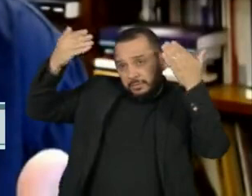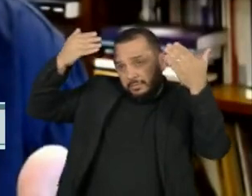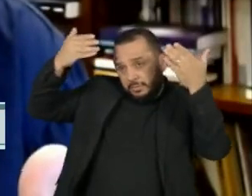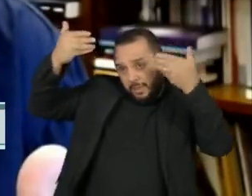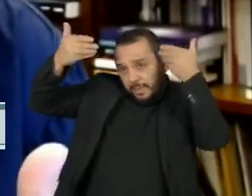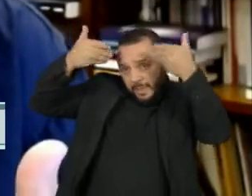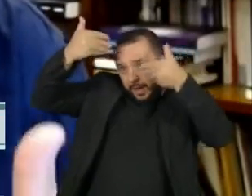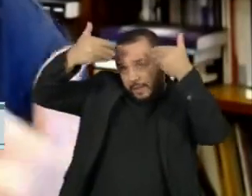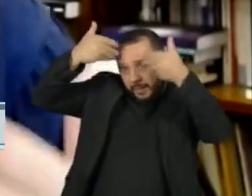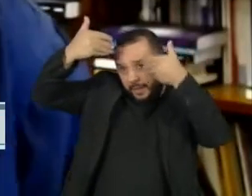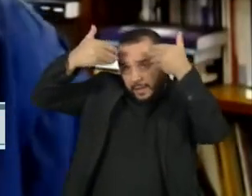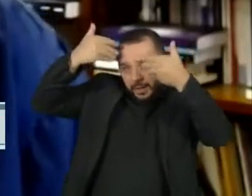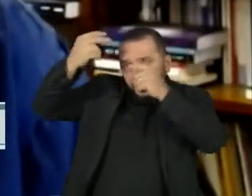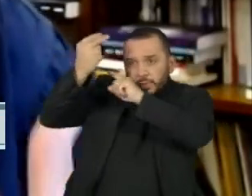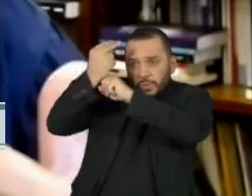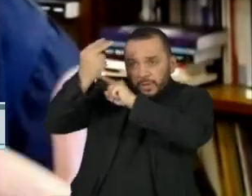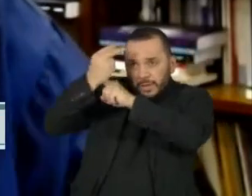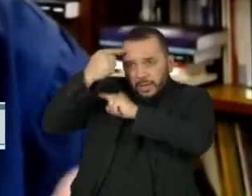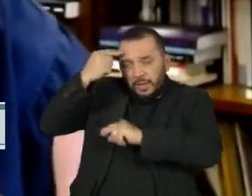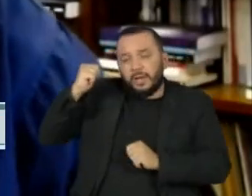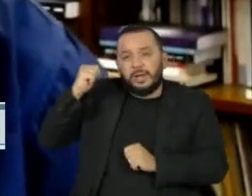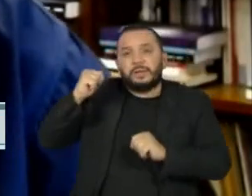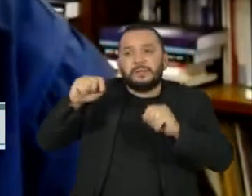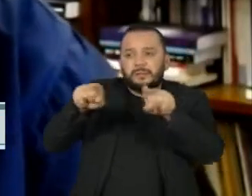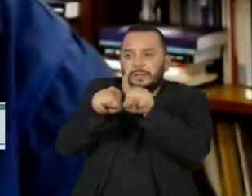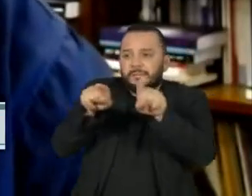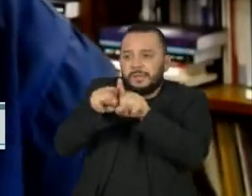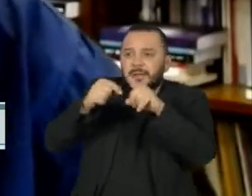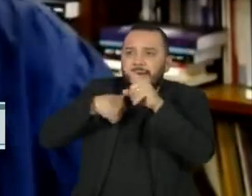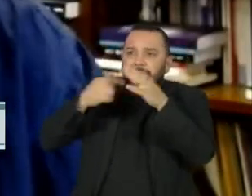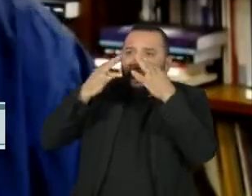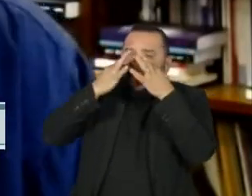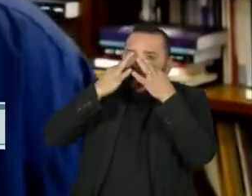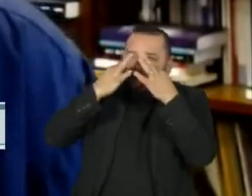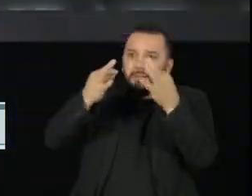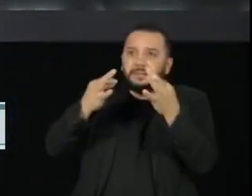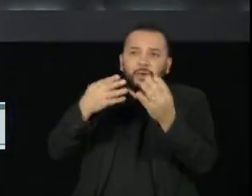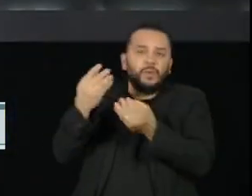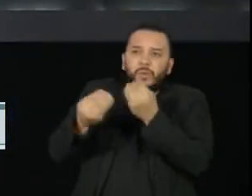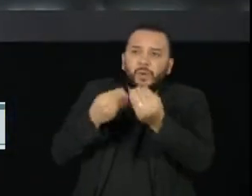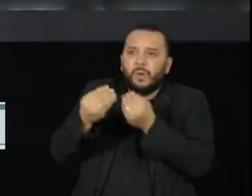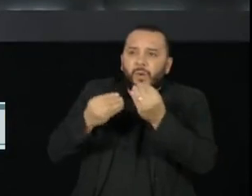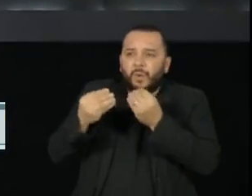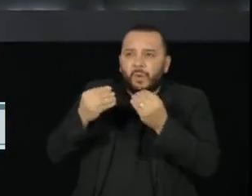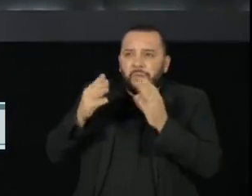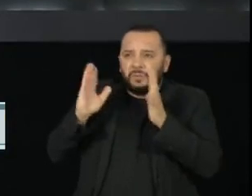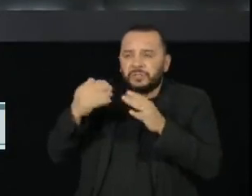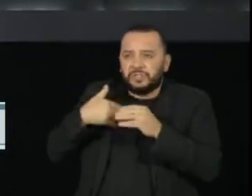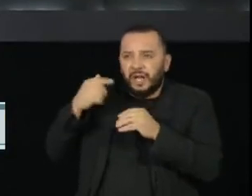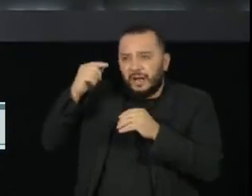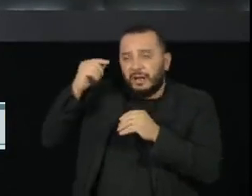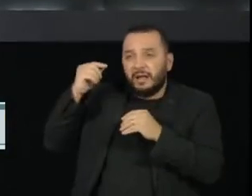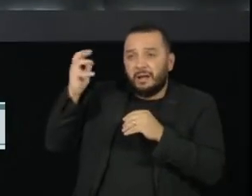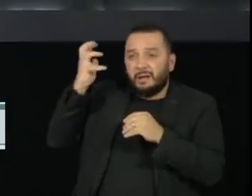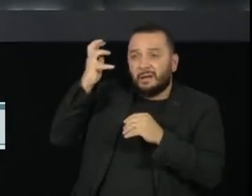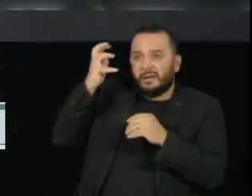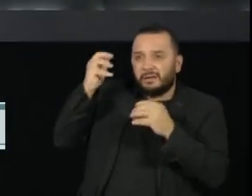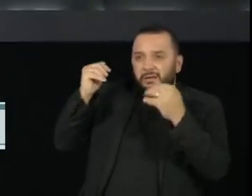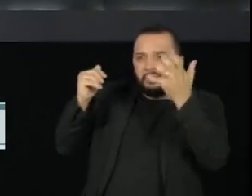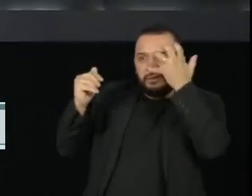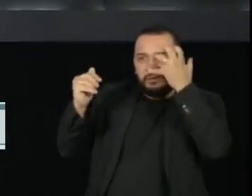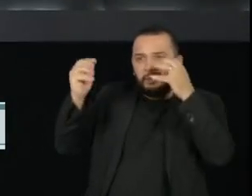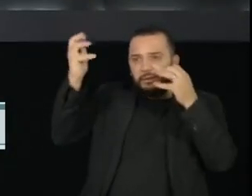deve ter a atenção a como eles vão se instalando em nós. Então, quem são aqueles que nos ajudam?